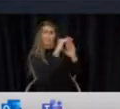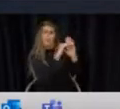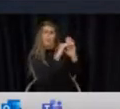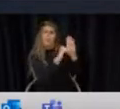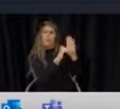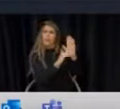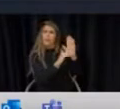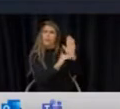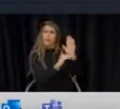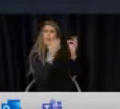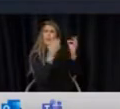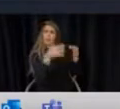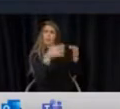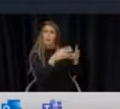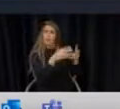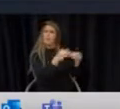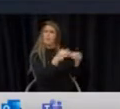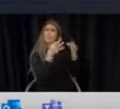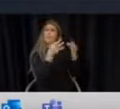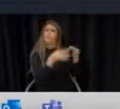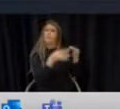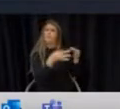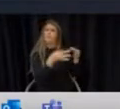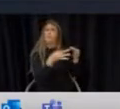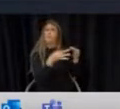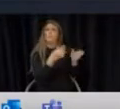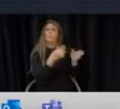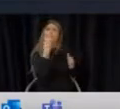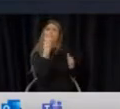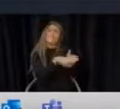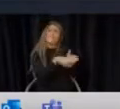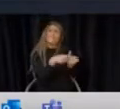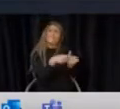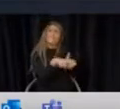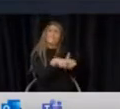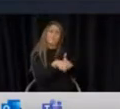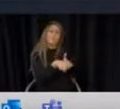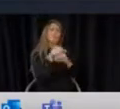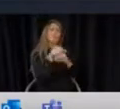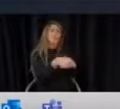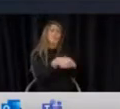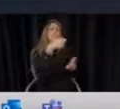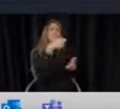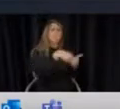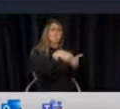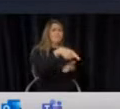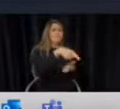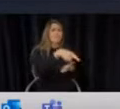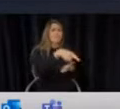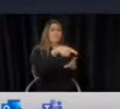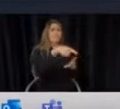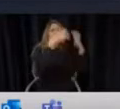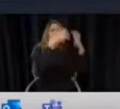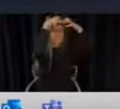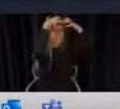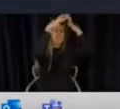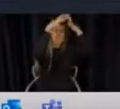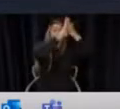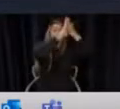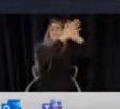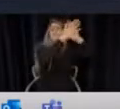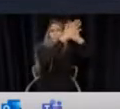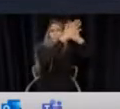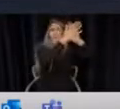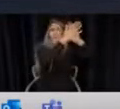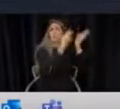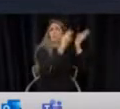médicos realizam esses 3 exames, e aí sim é constatado que o paciente está em morte encefálica.